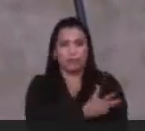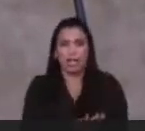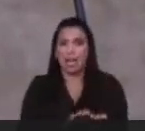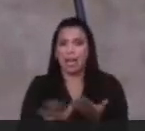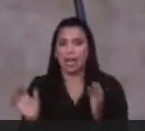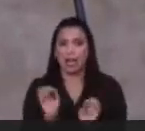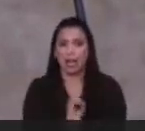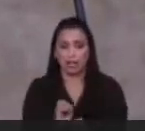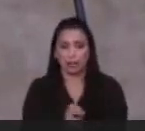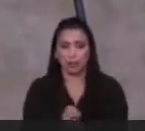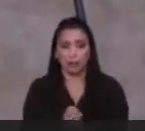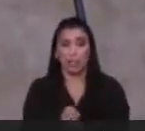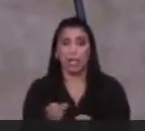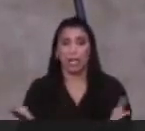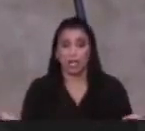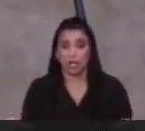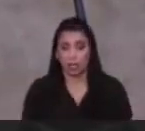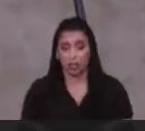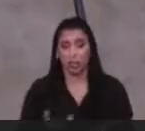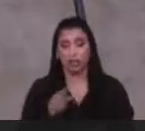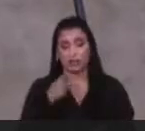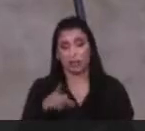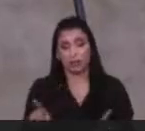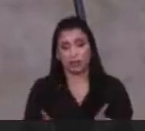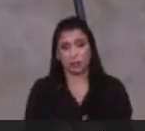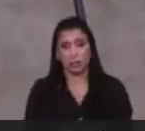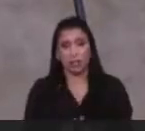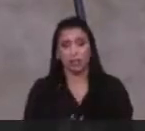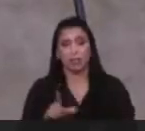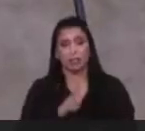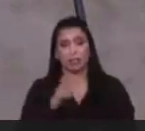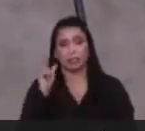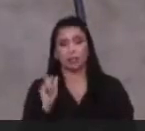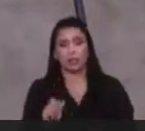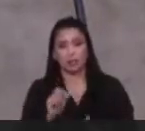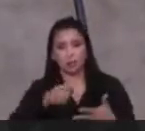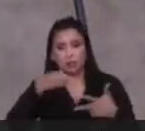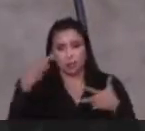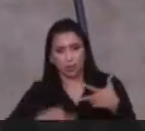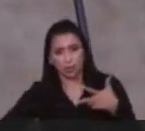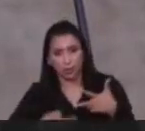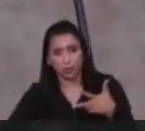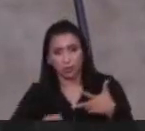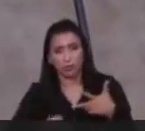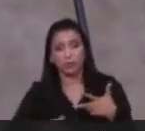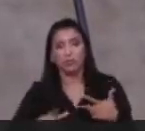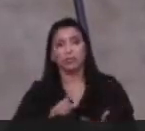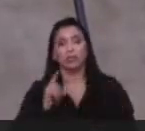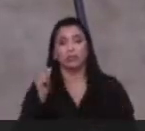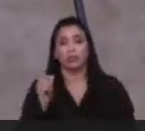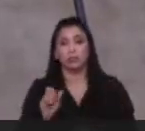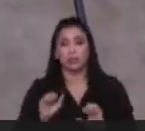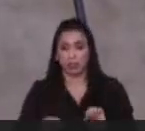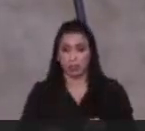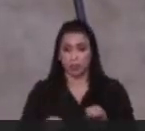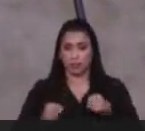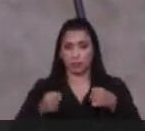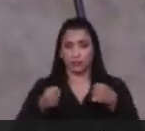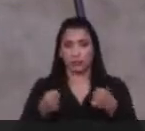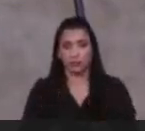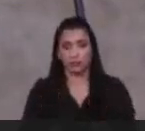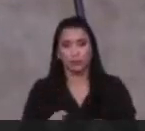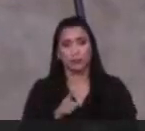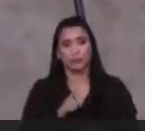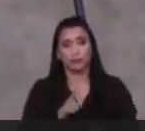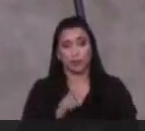Enfatizo ainda, nesse término de caminhada, a importância do Poder Judiciário a defender a incolumidade